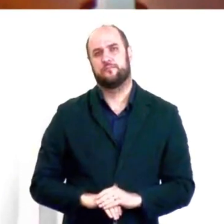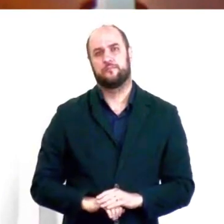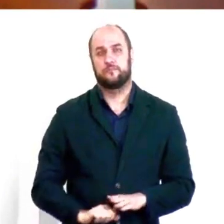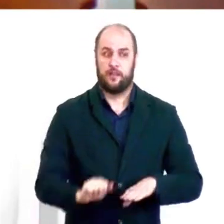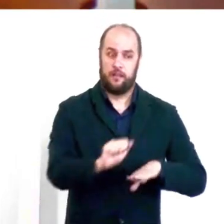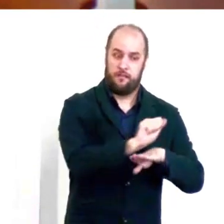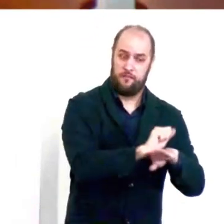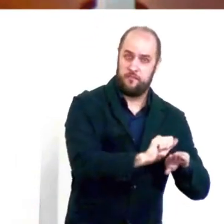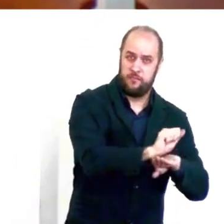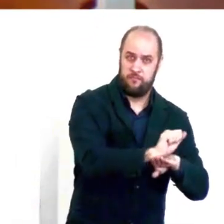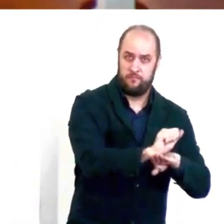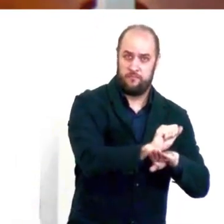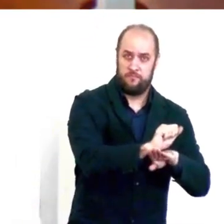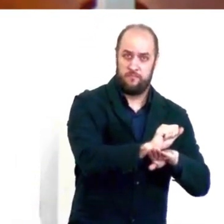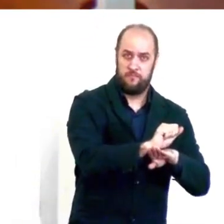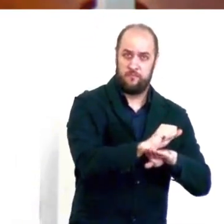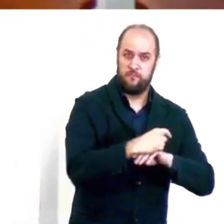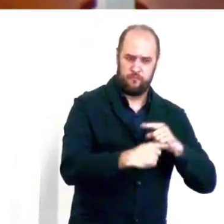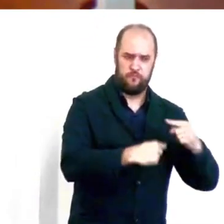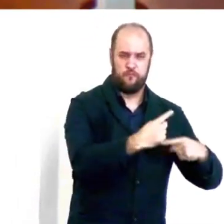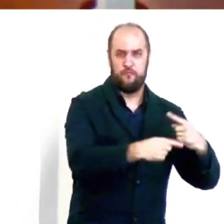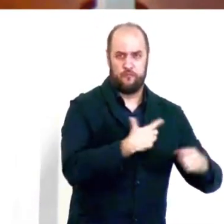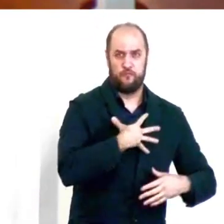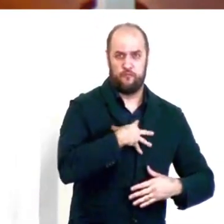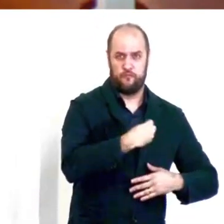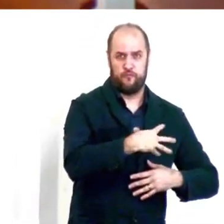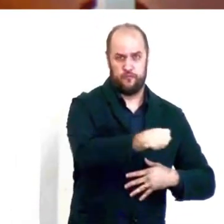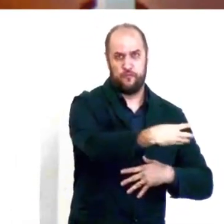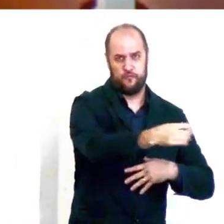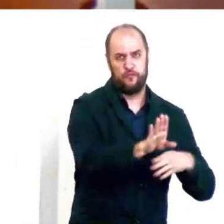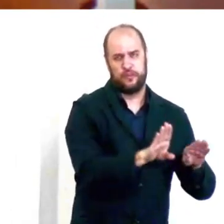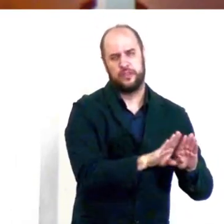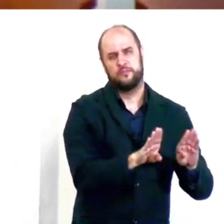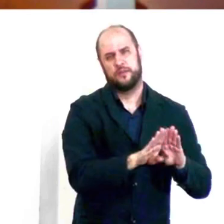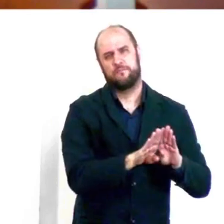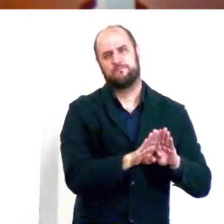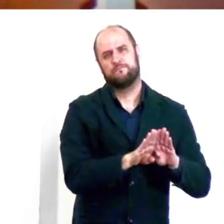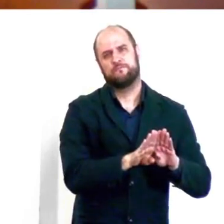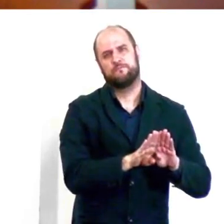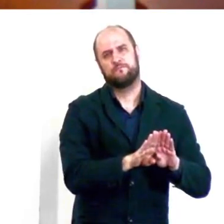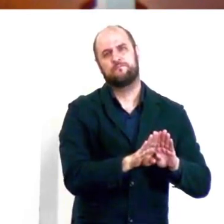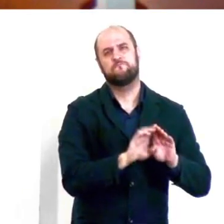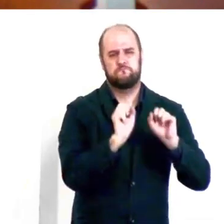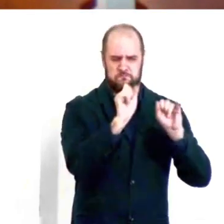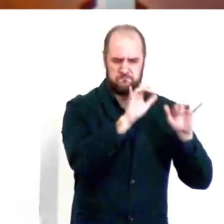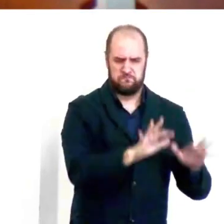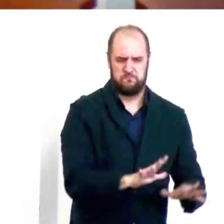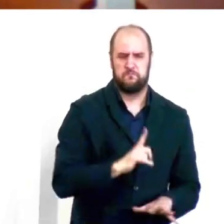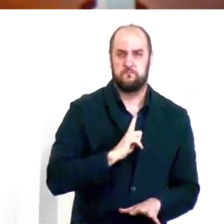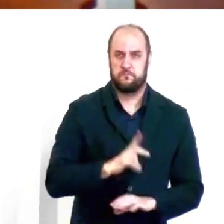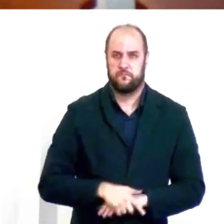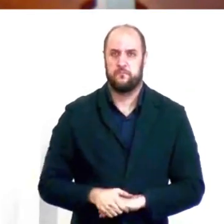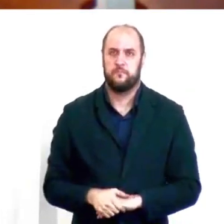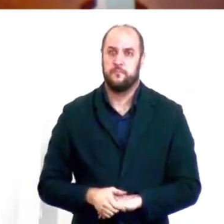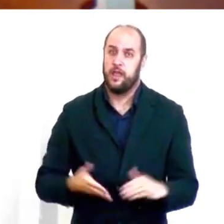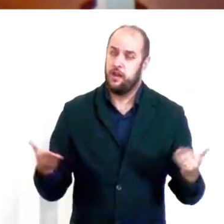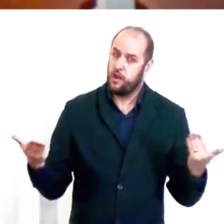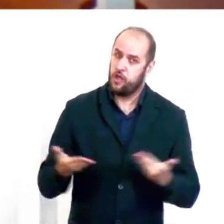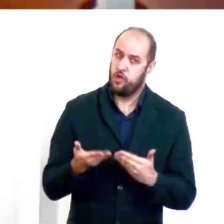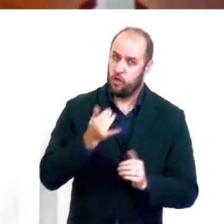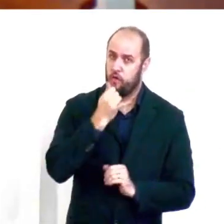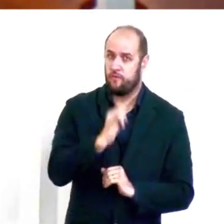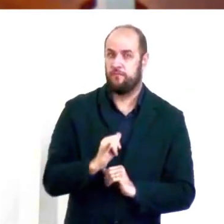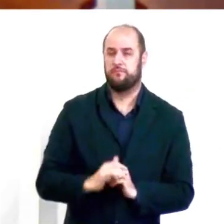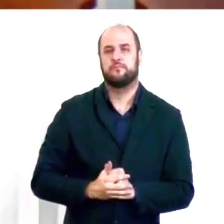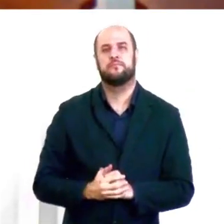e para a sua descendência. Para Abraão e para mim e para você. E é sobre isso que nós vamos pensar